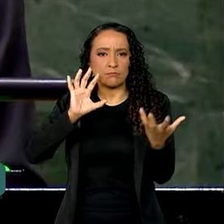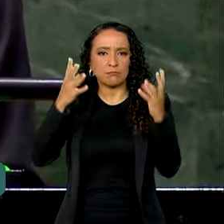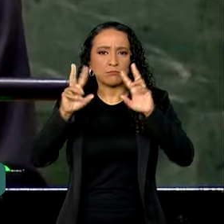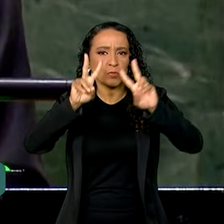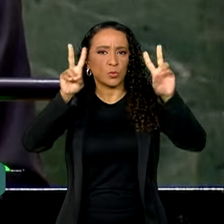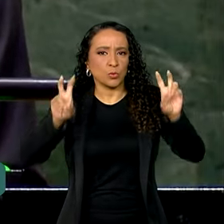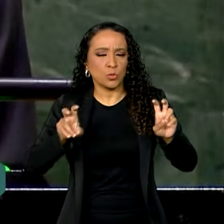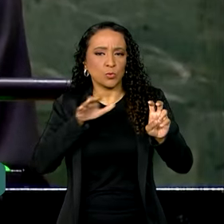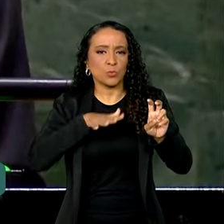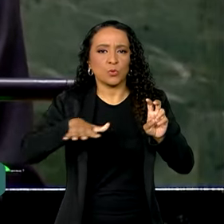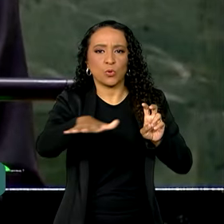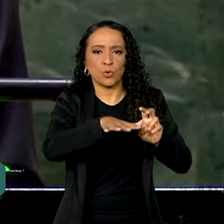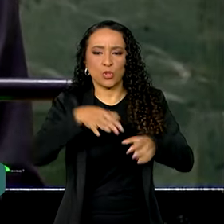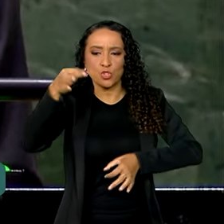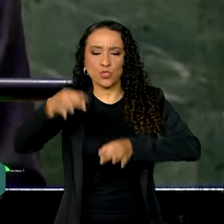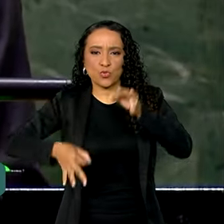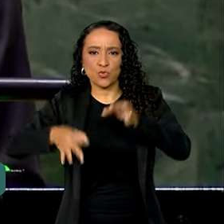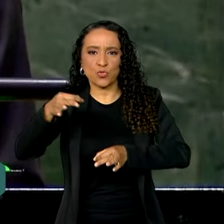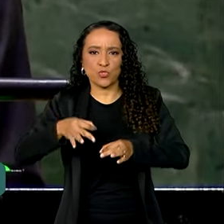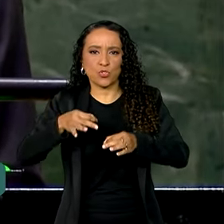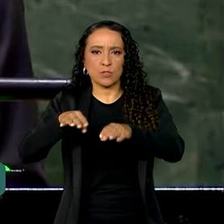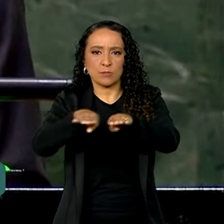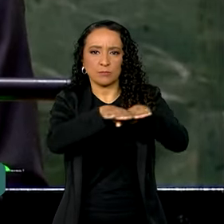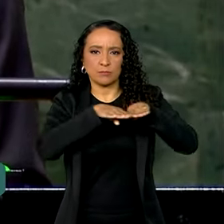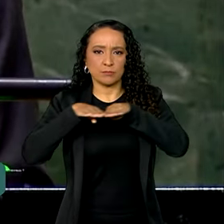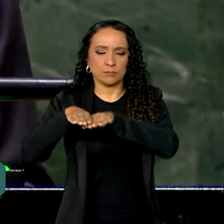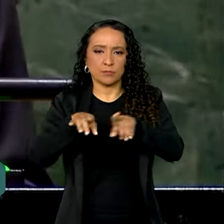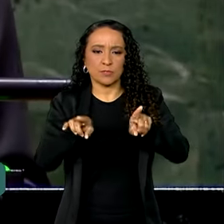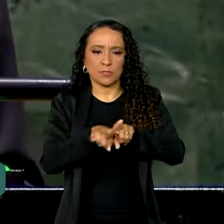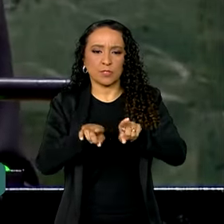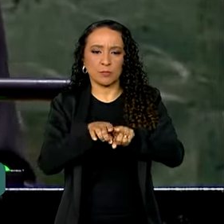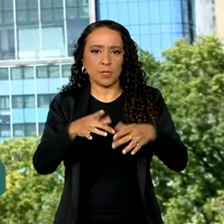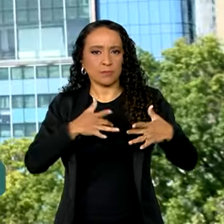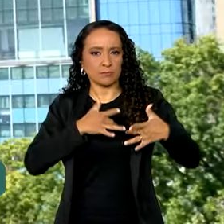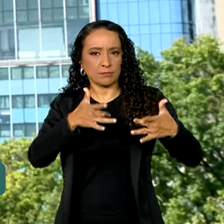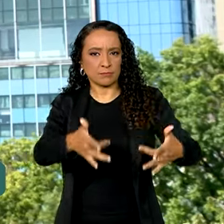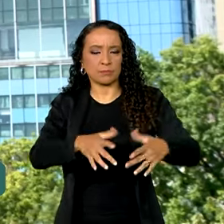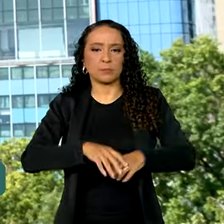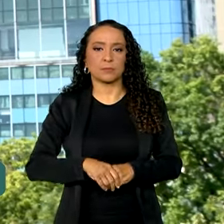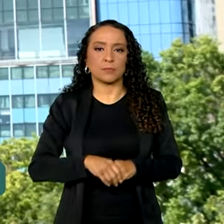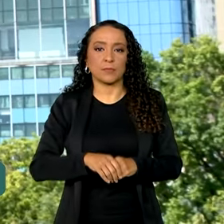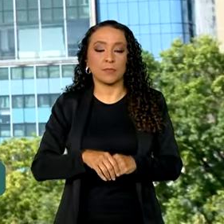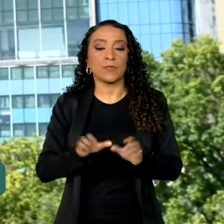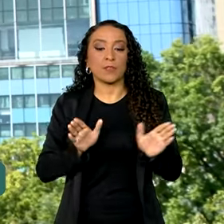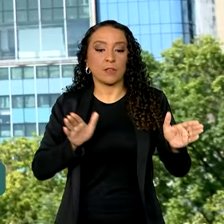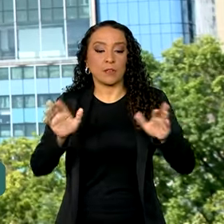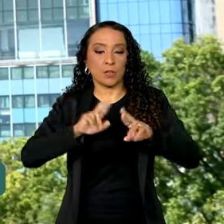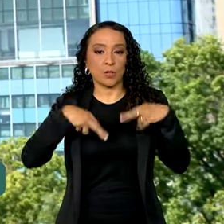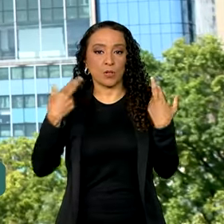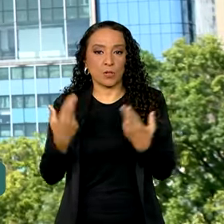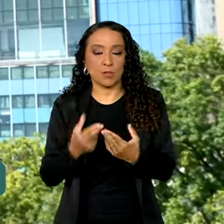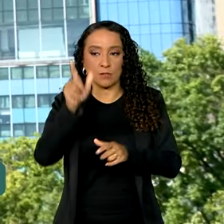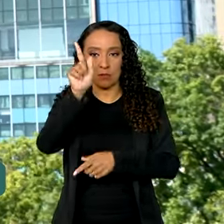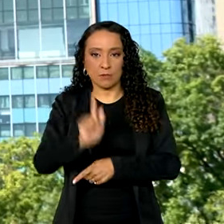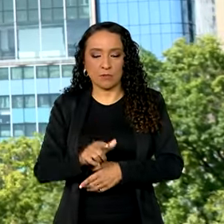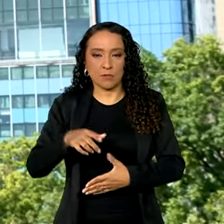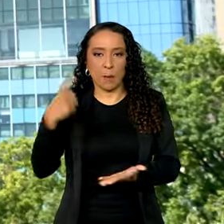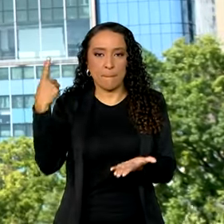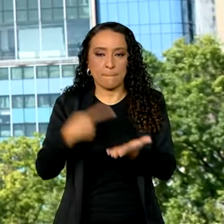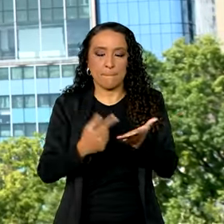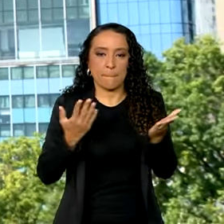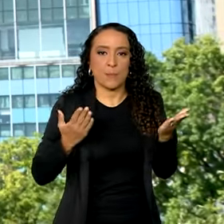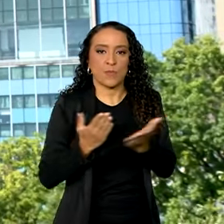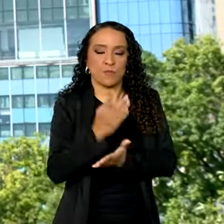o prisma da justiça, da equidade e da solidariedade. Durante a cúpula, os governantes aprovaram um pacto